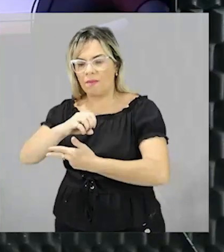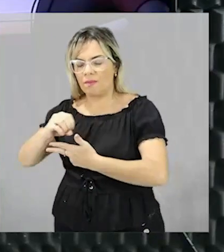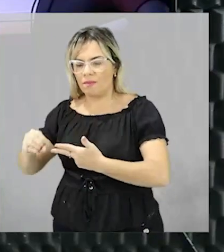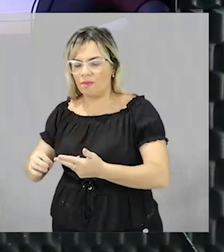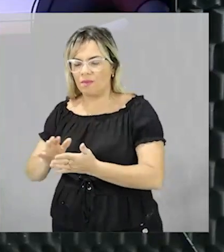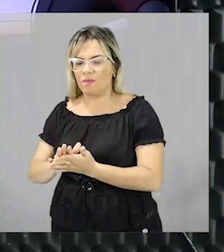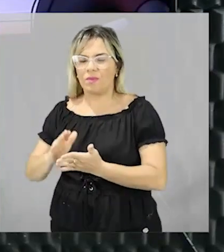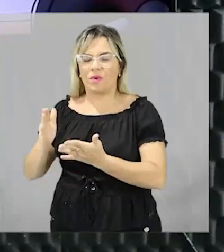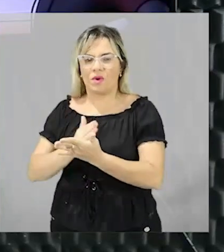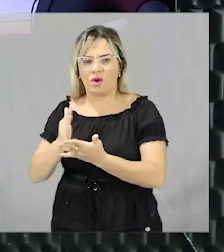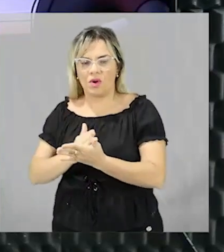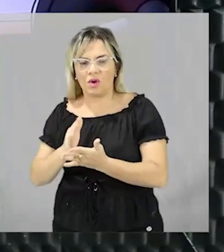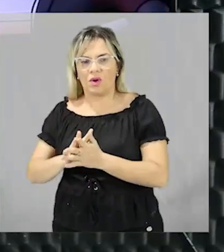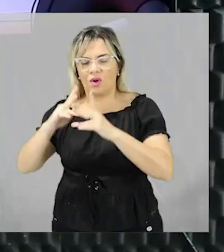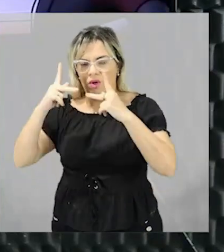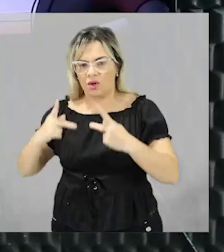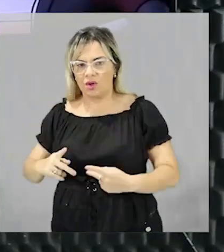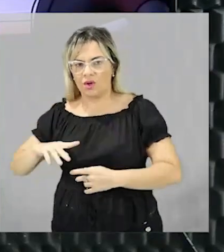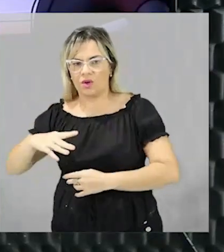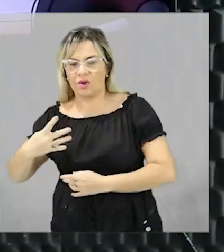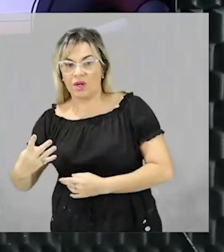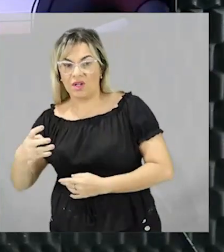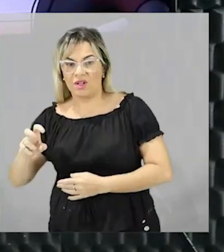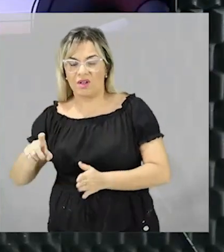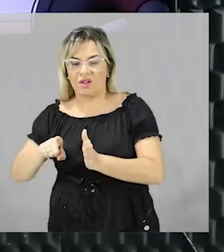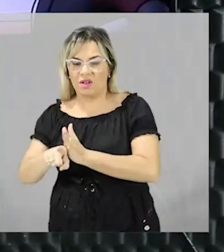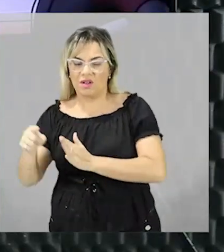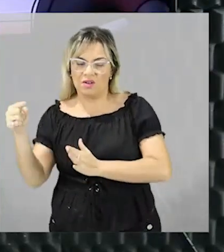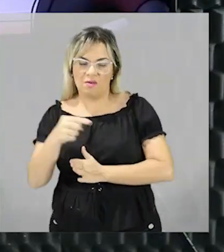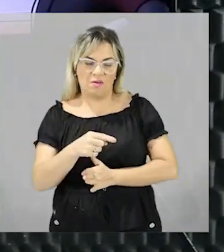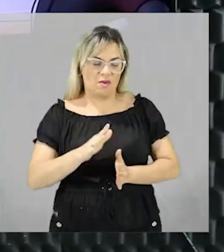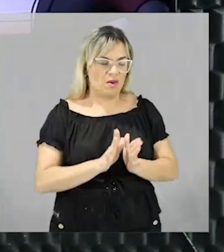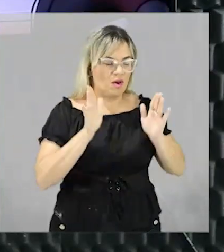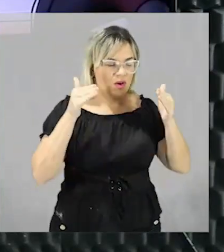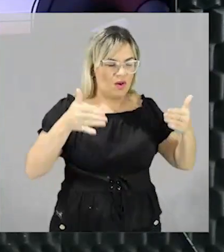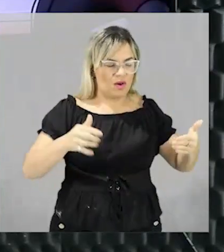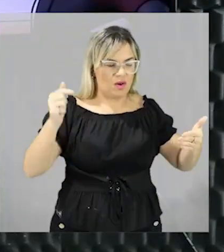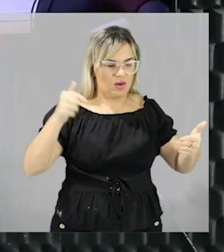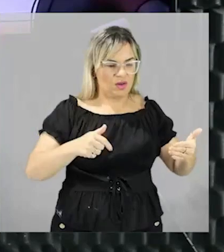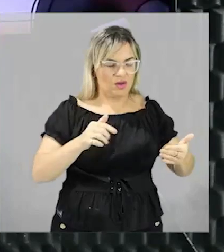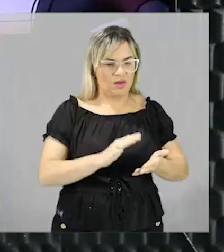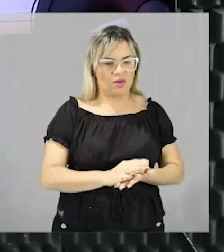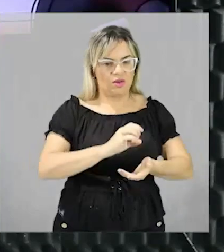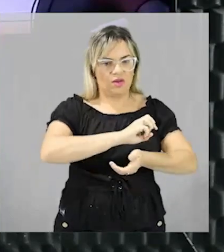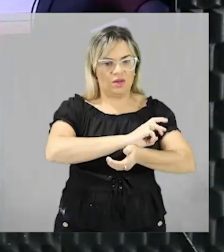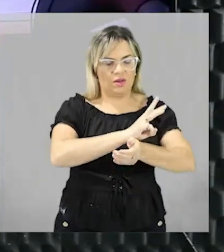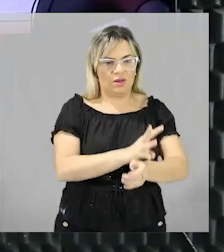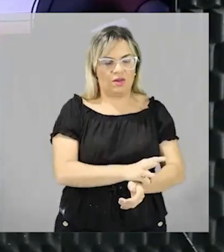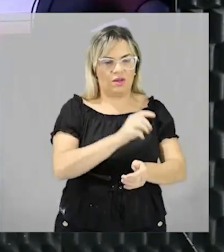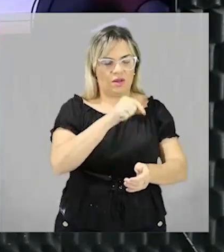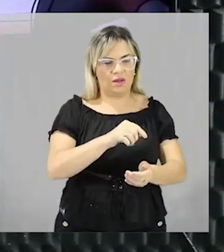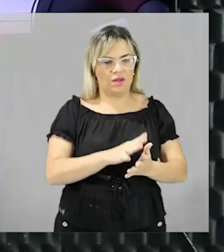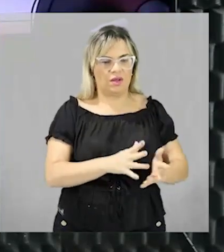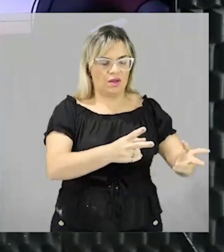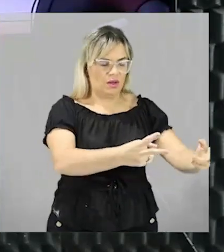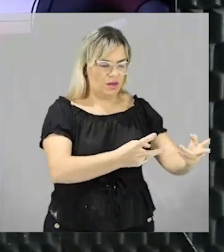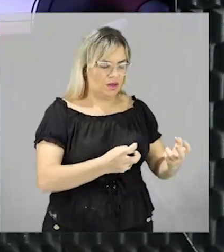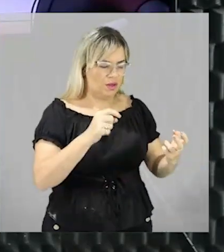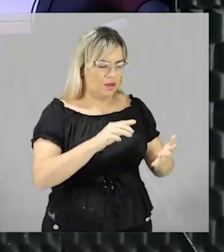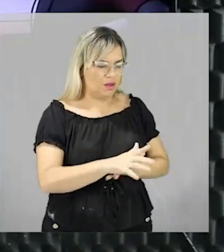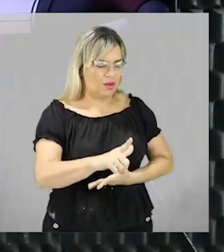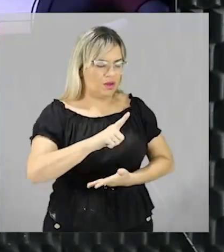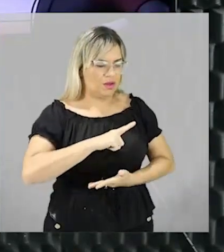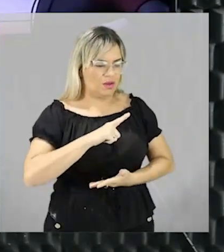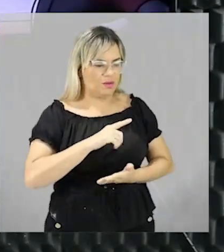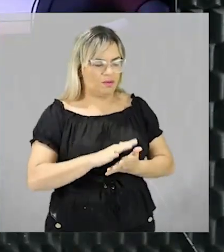de humanas, tem 45 questões. E no caso, se você for prestar bem atenção no caderno da UEMA, você vai perceber que existe